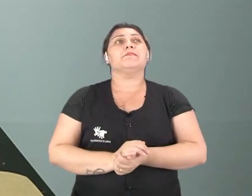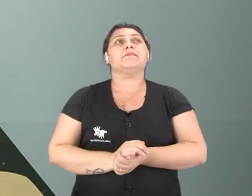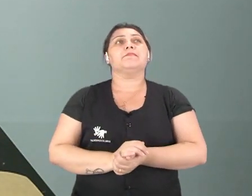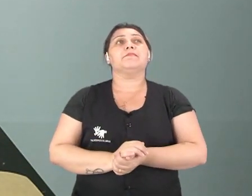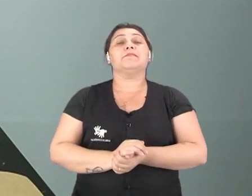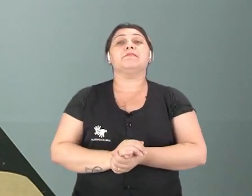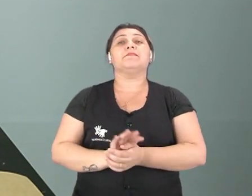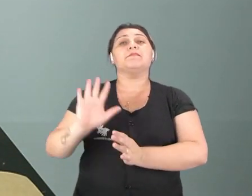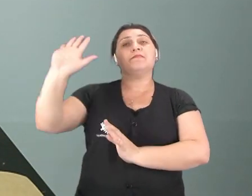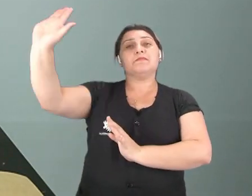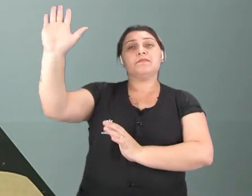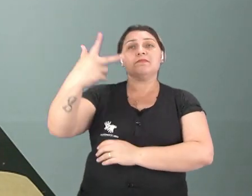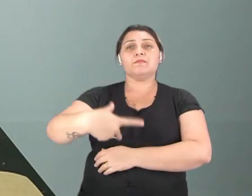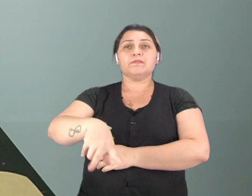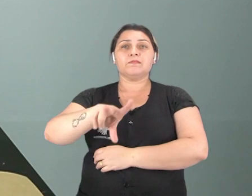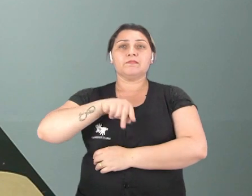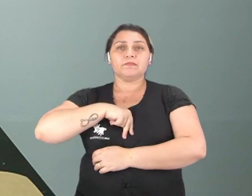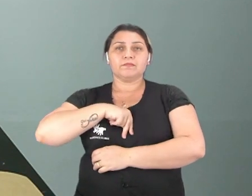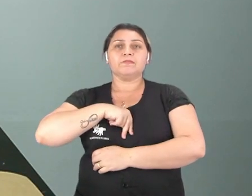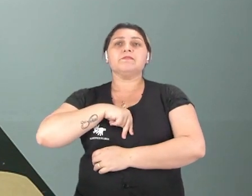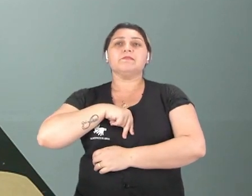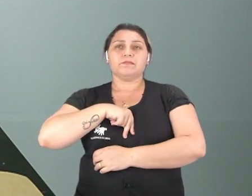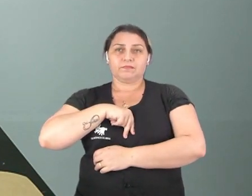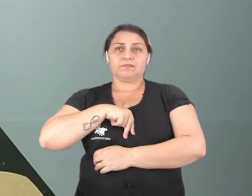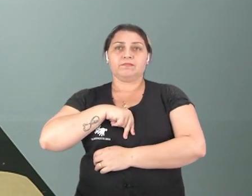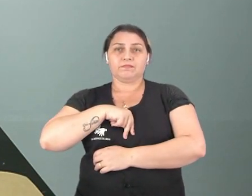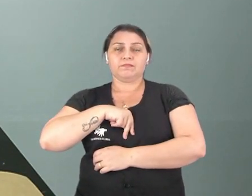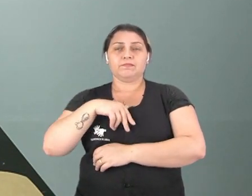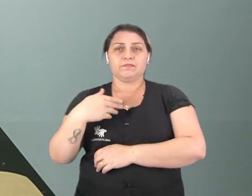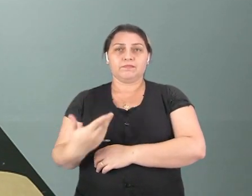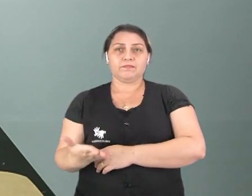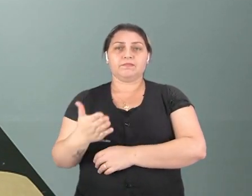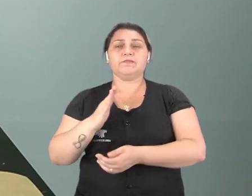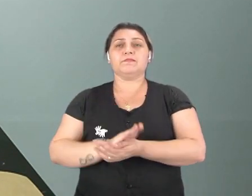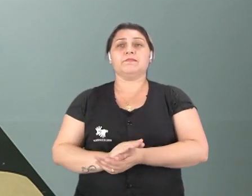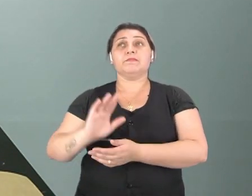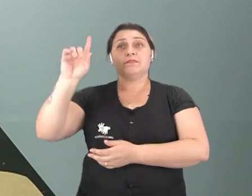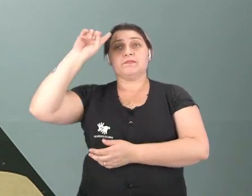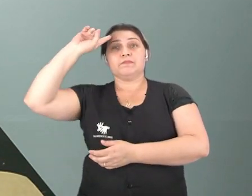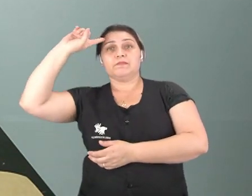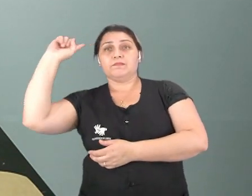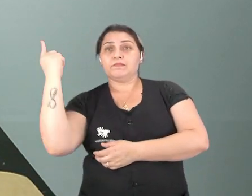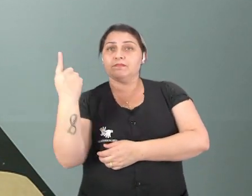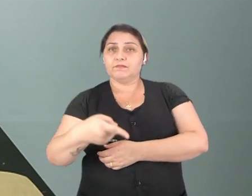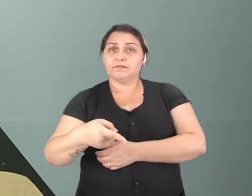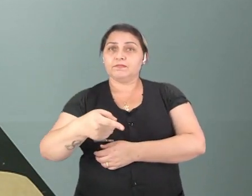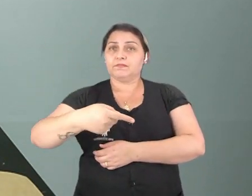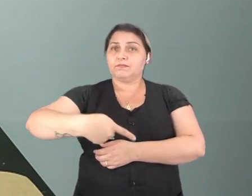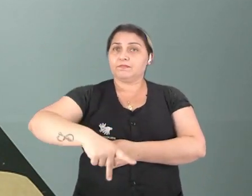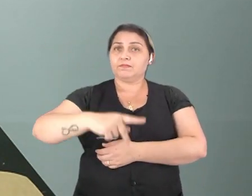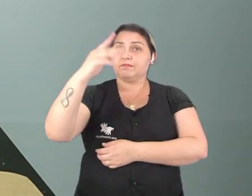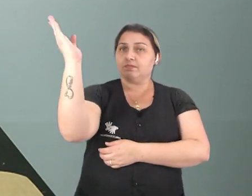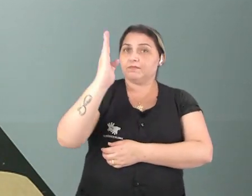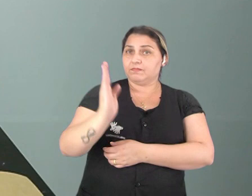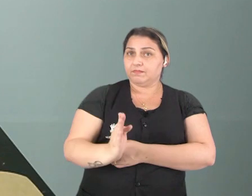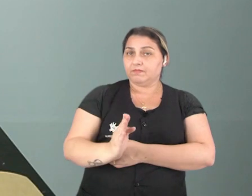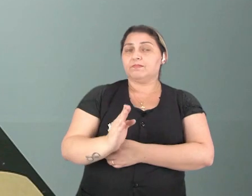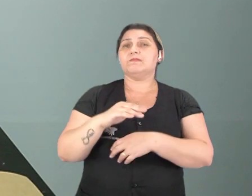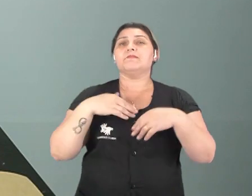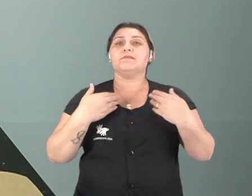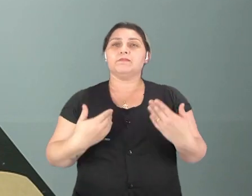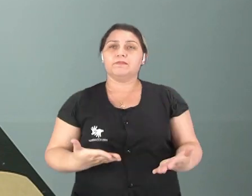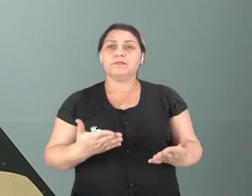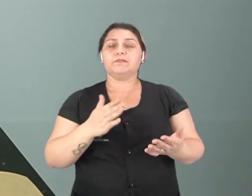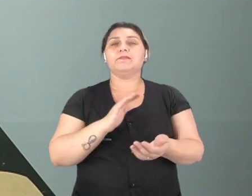lá em Portugal, certo? Lá em Lisboa, e de lá ele governava, administrava